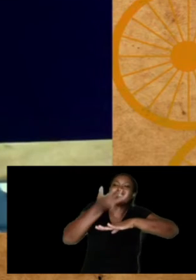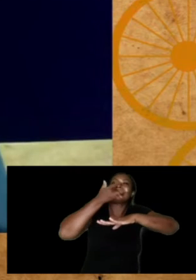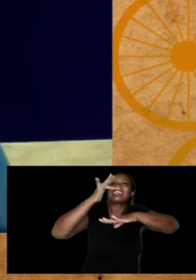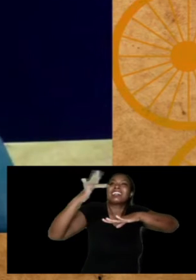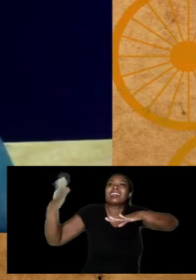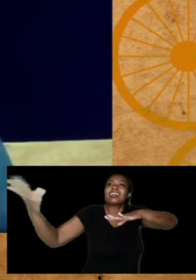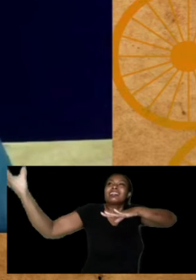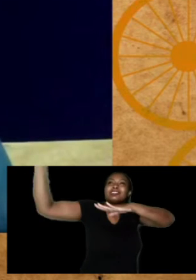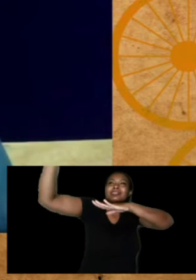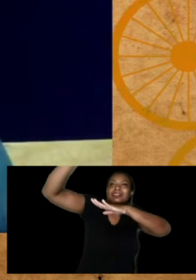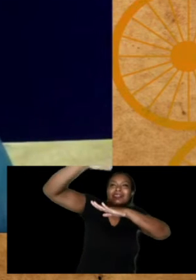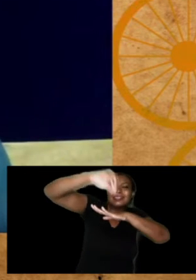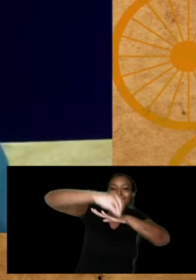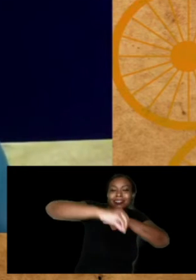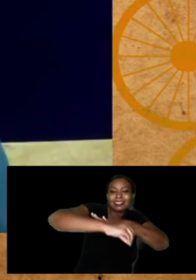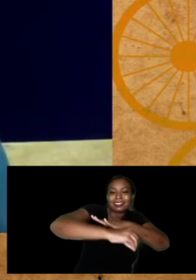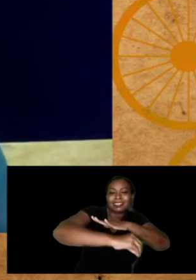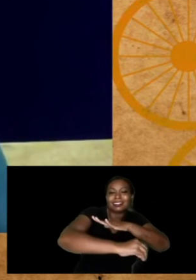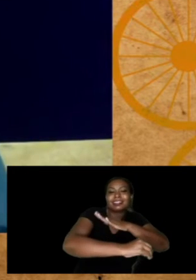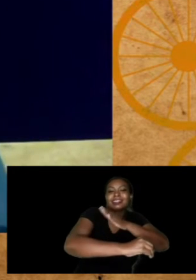aurora.